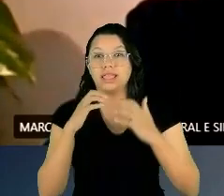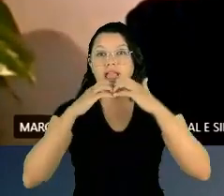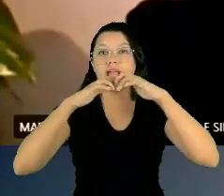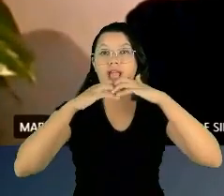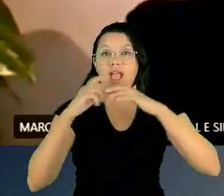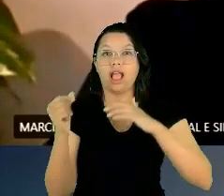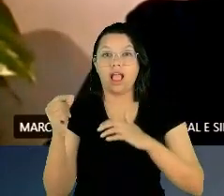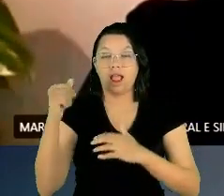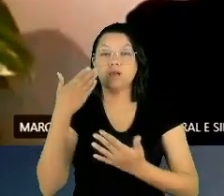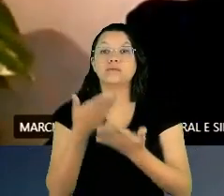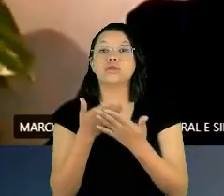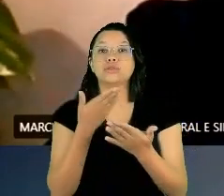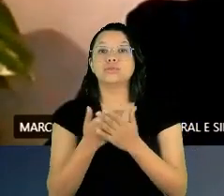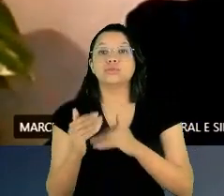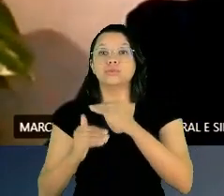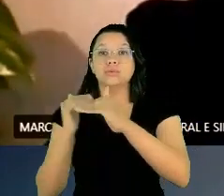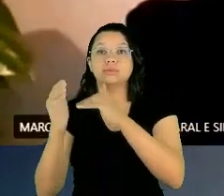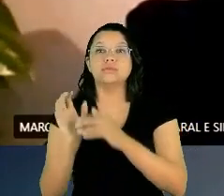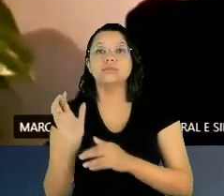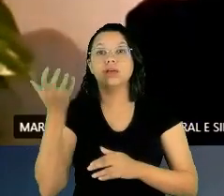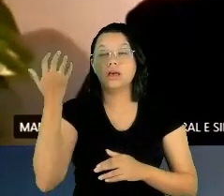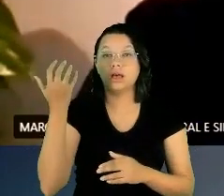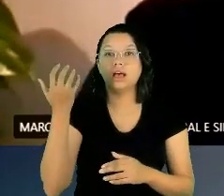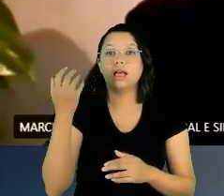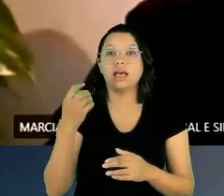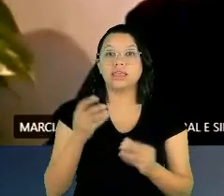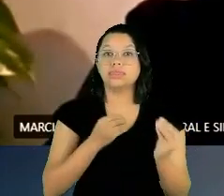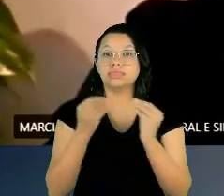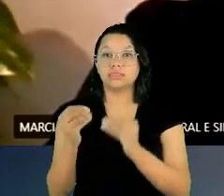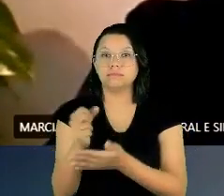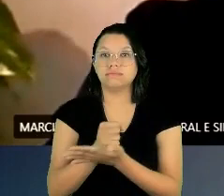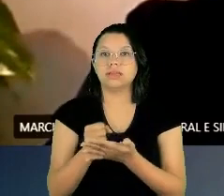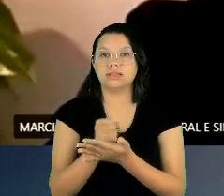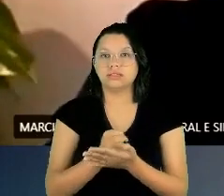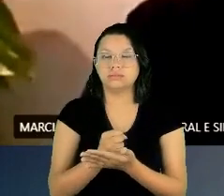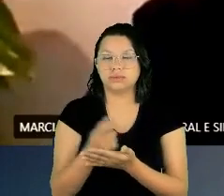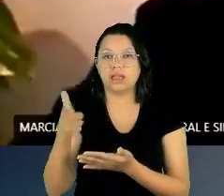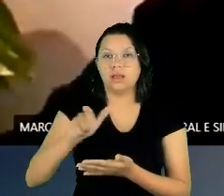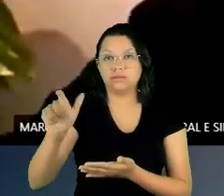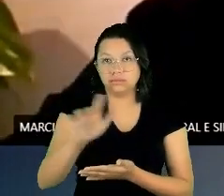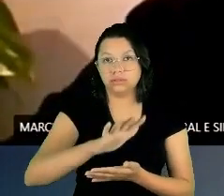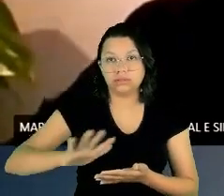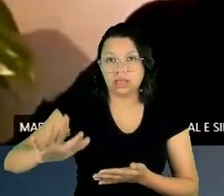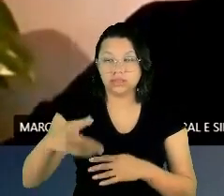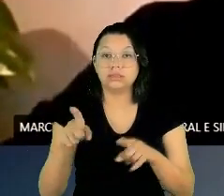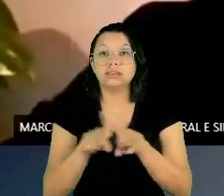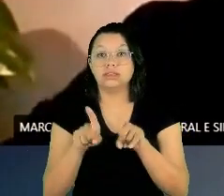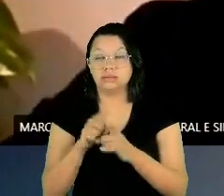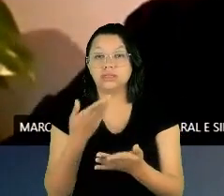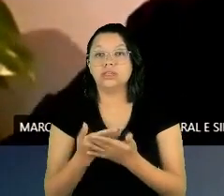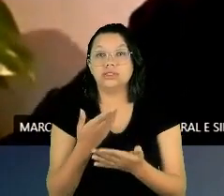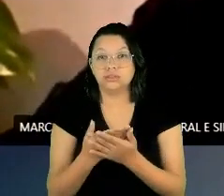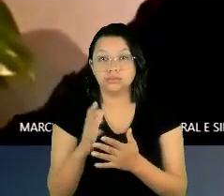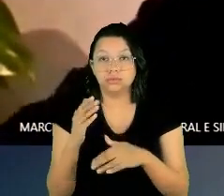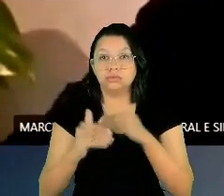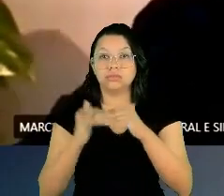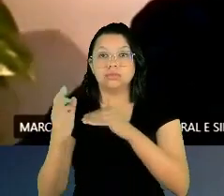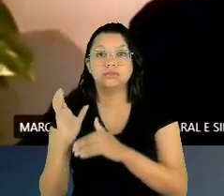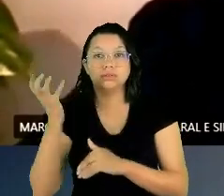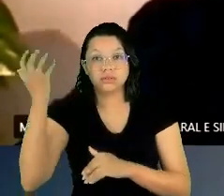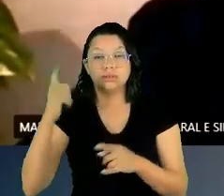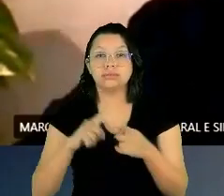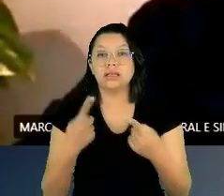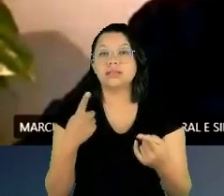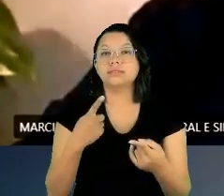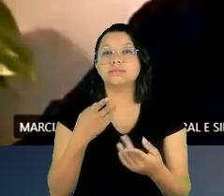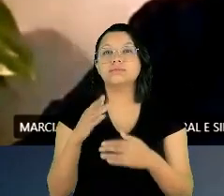entenderem que a neuroeconomia, que é o estudo de processos decisórios, deu base, deu área para essas outras áreas, que também estuda